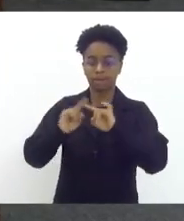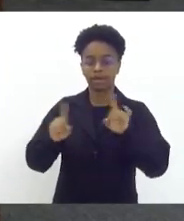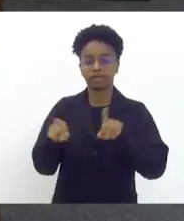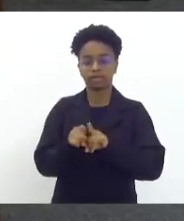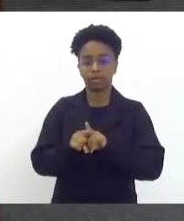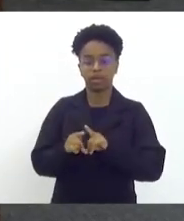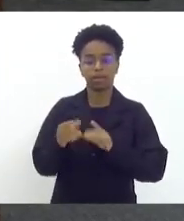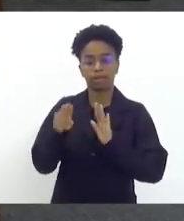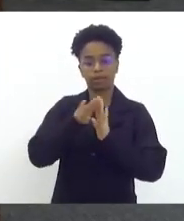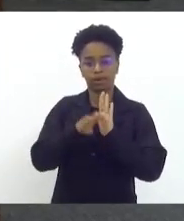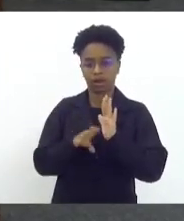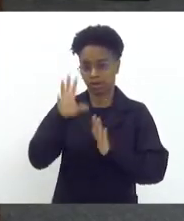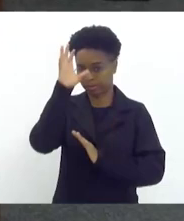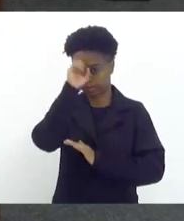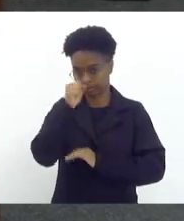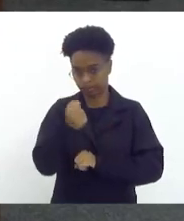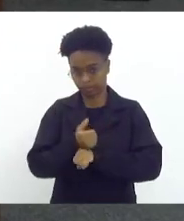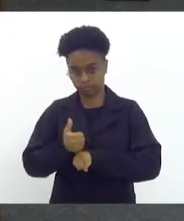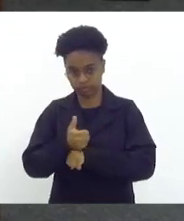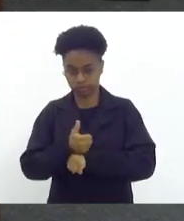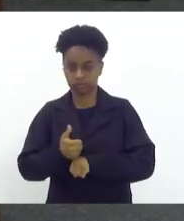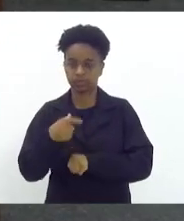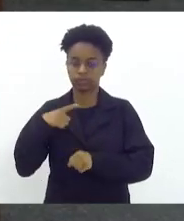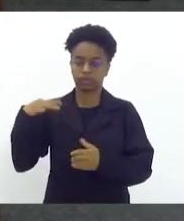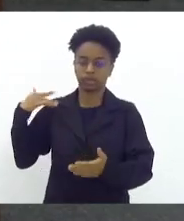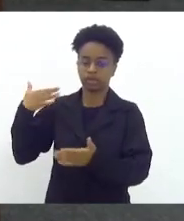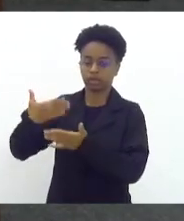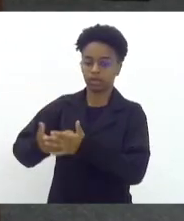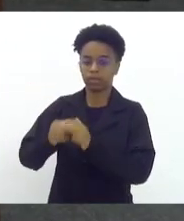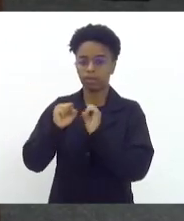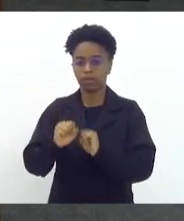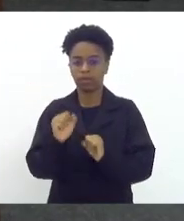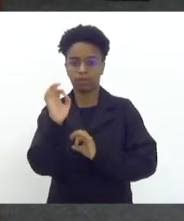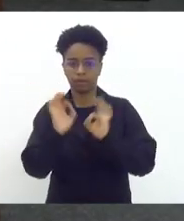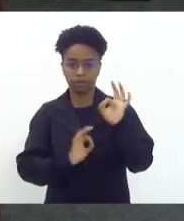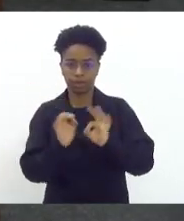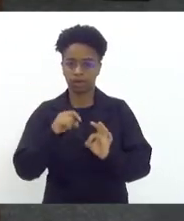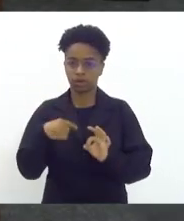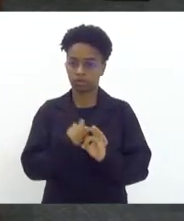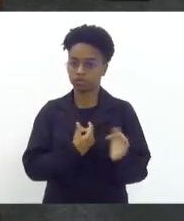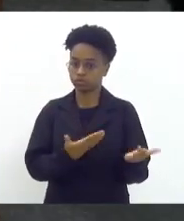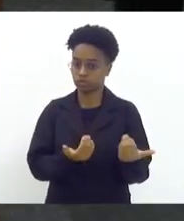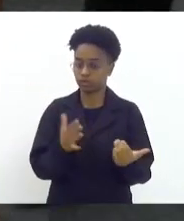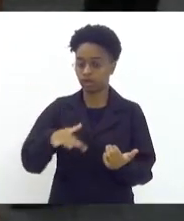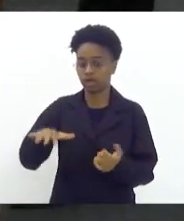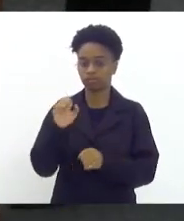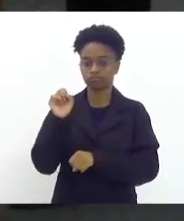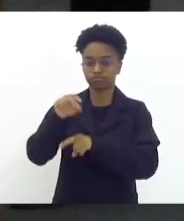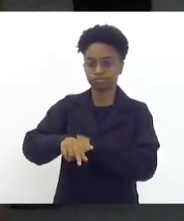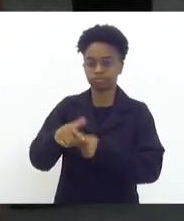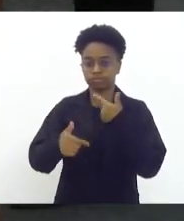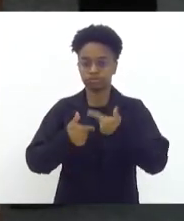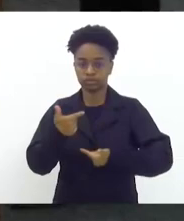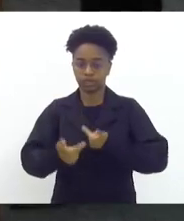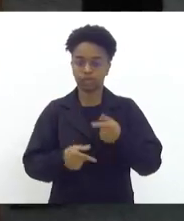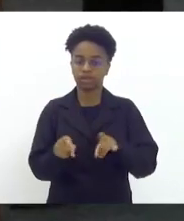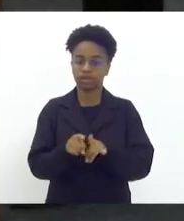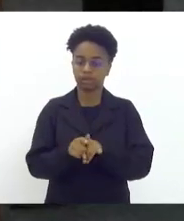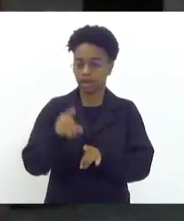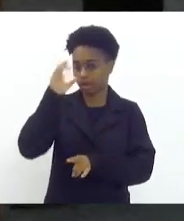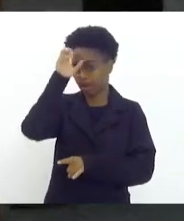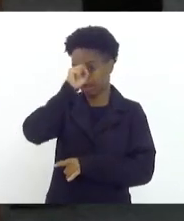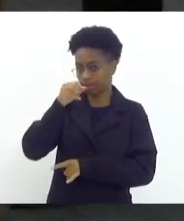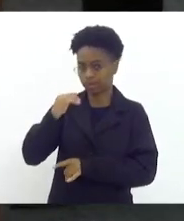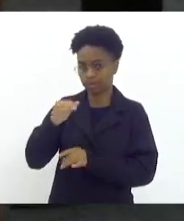aprendizagem profissional uma trajetória que pode preparar nossos jovens para o mercado de trabalho e para o